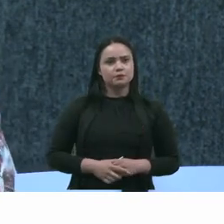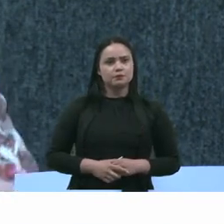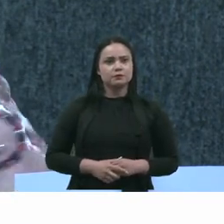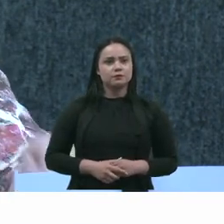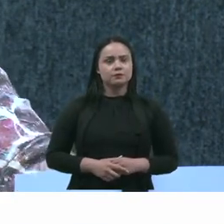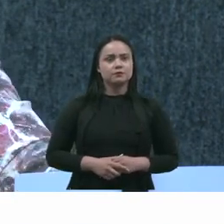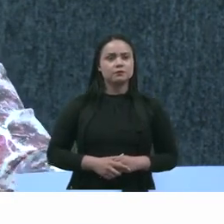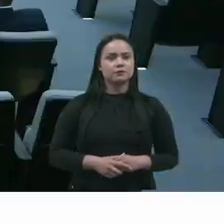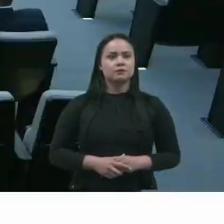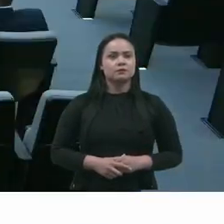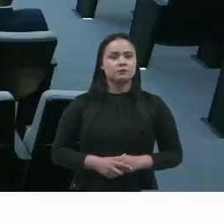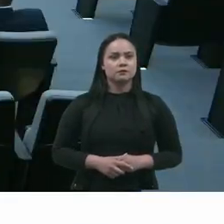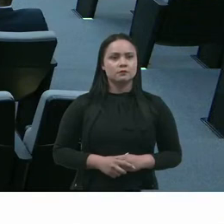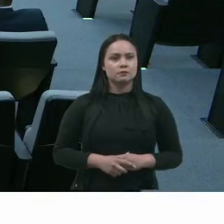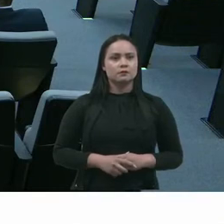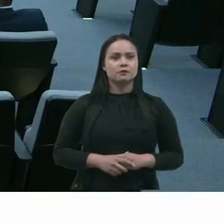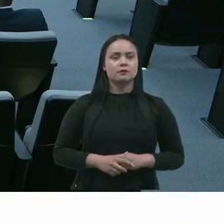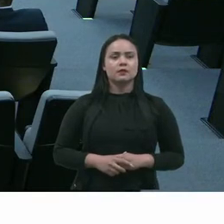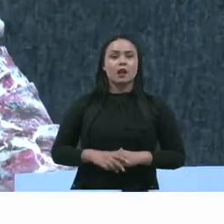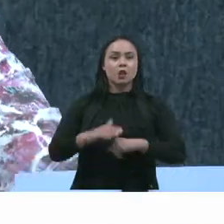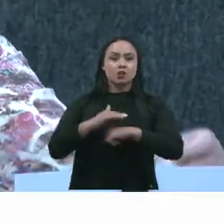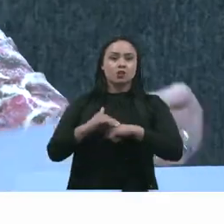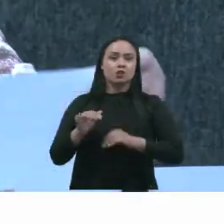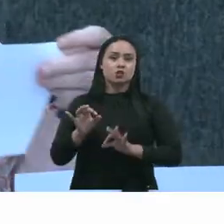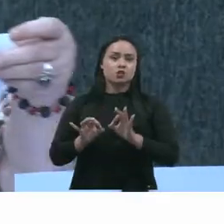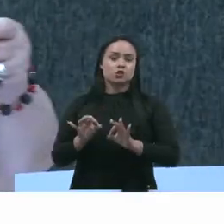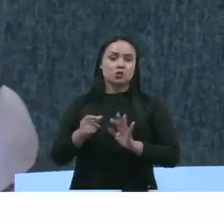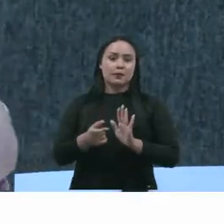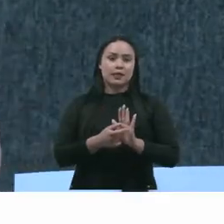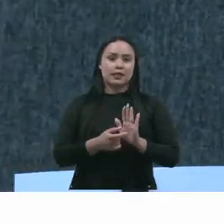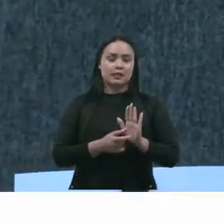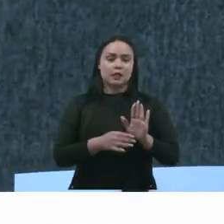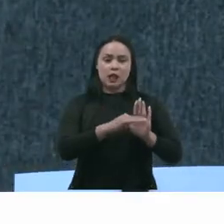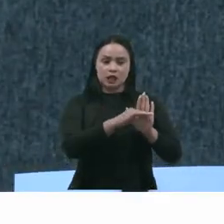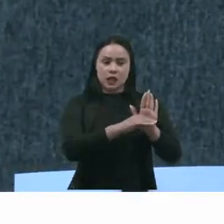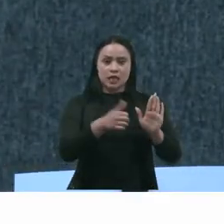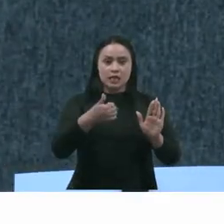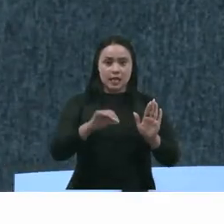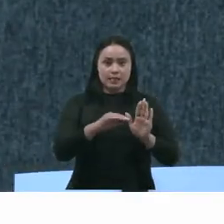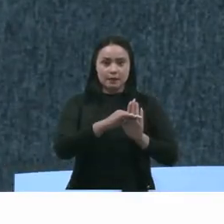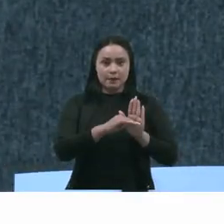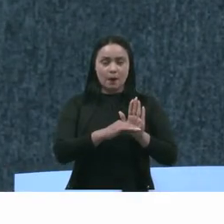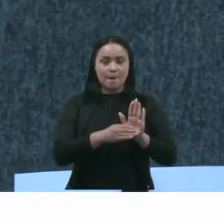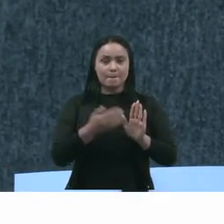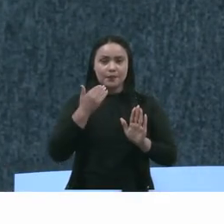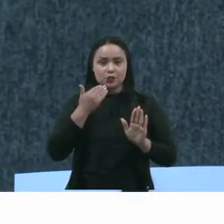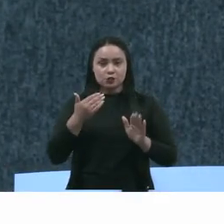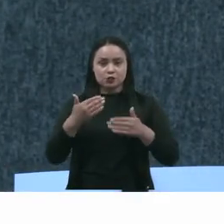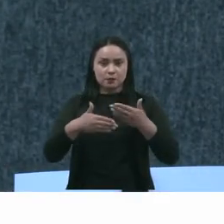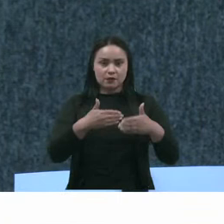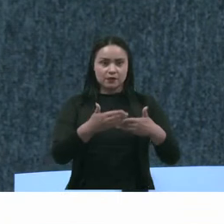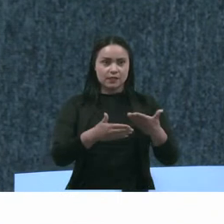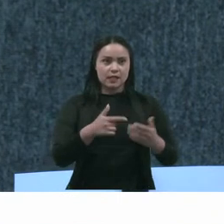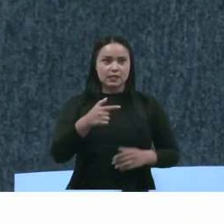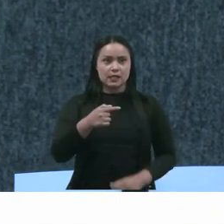10. Chama julgamento, item 10 da pauta, pedido de providências